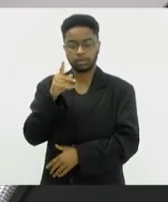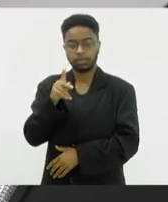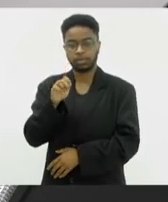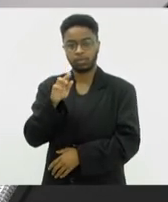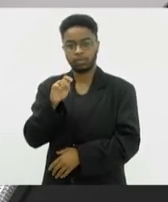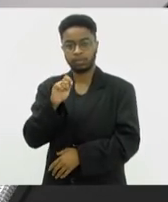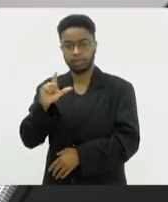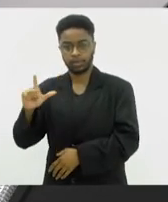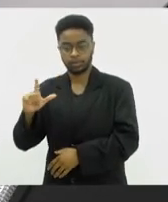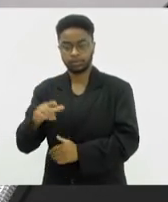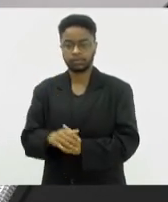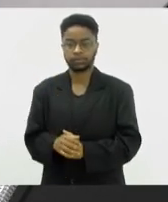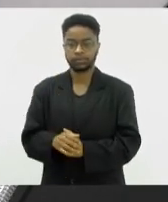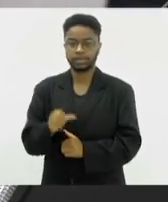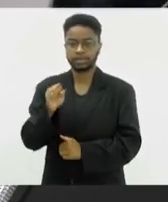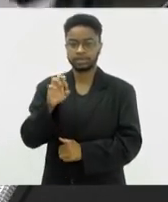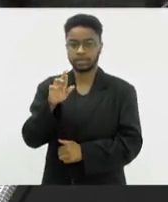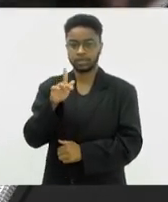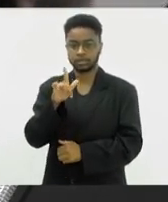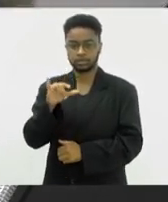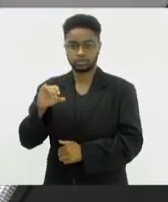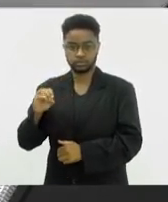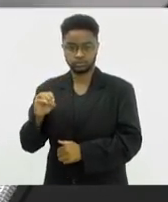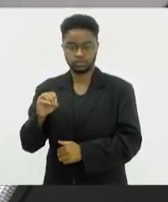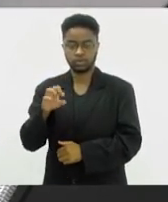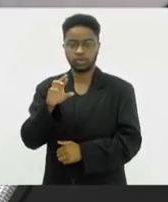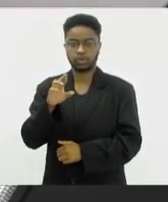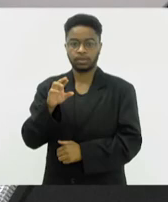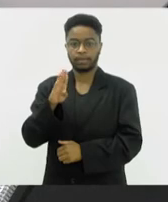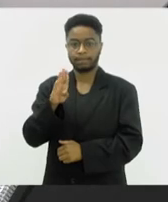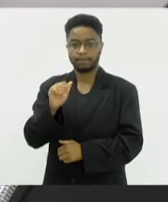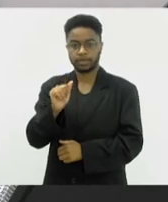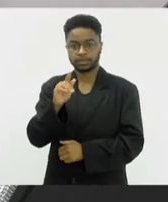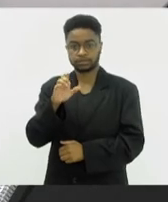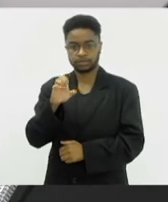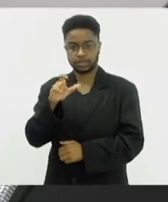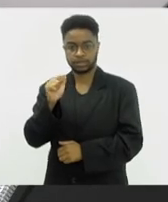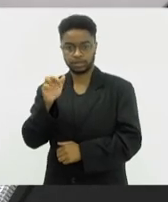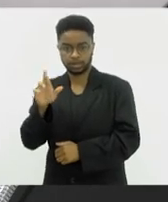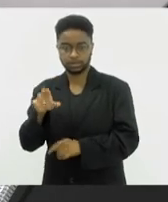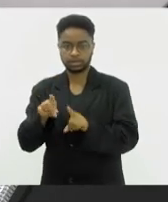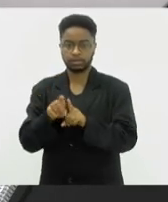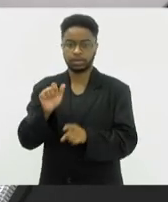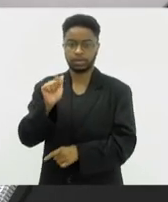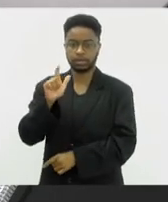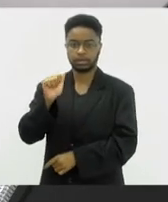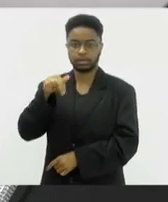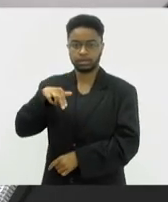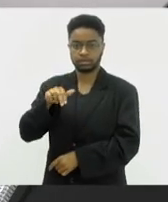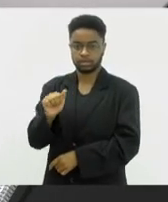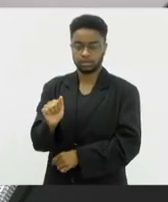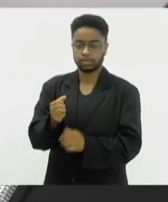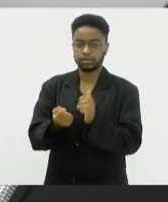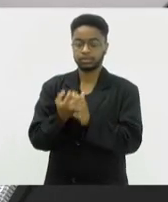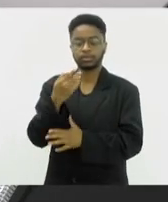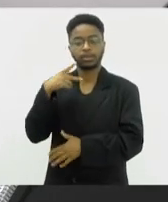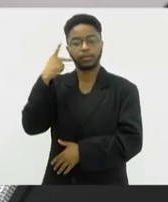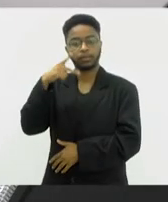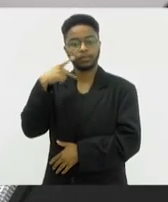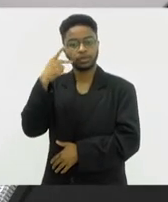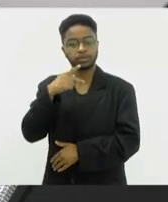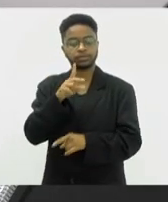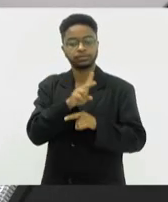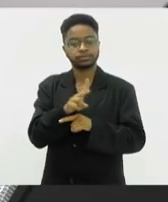Poubel, Sérgio Fernandes, Rodrigo Bacelar, Alana Passos, que institui a política de